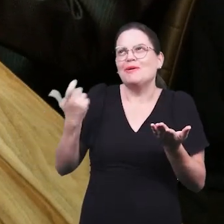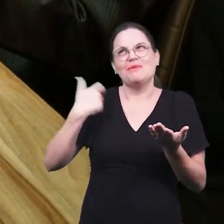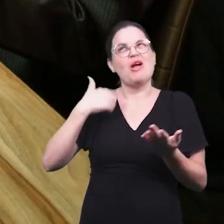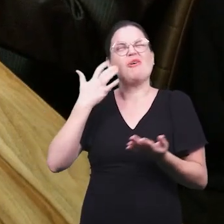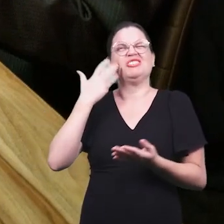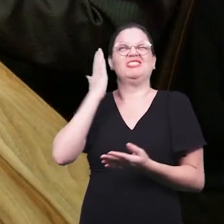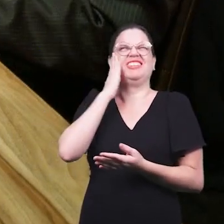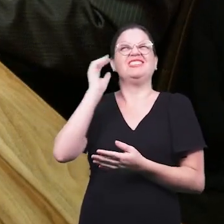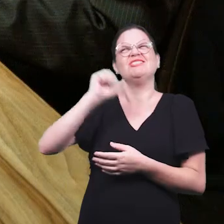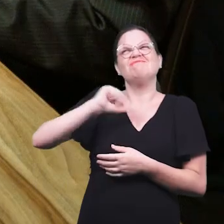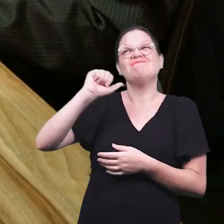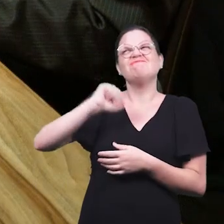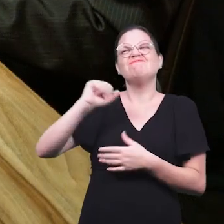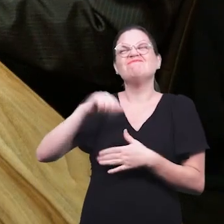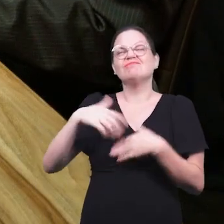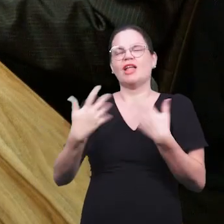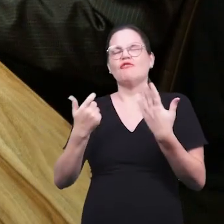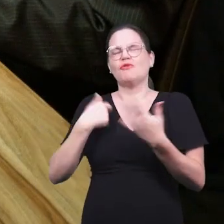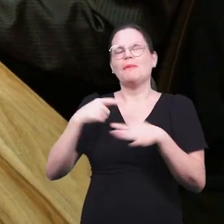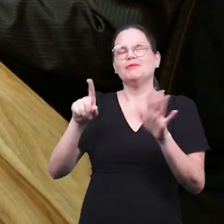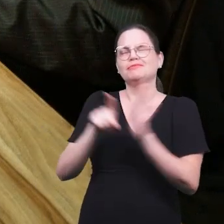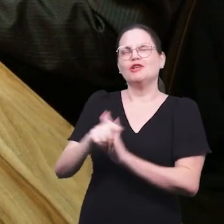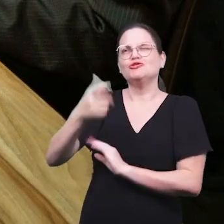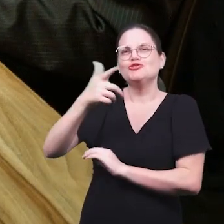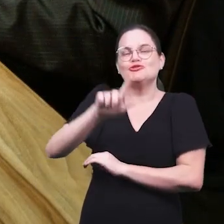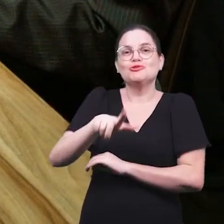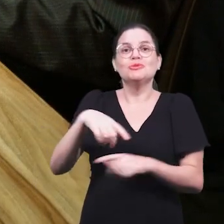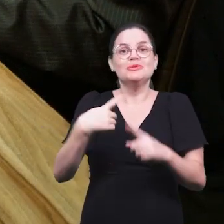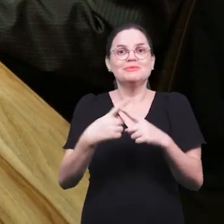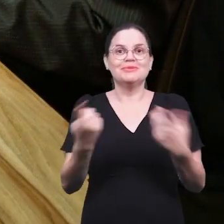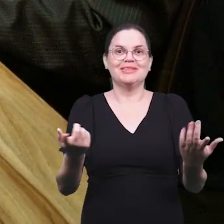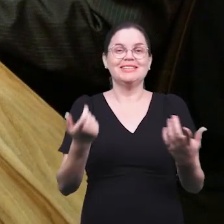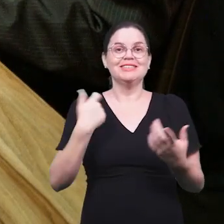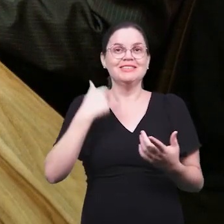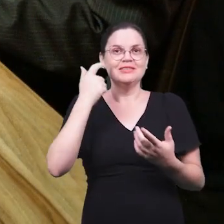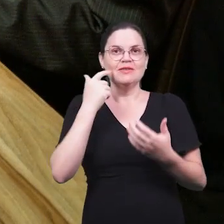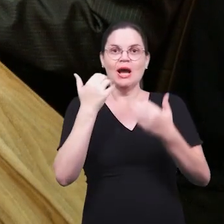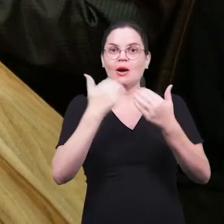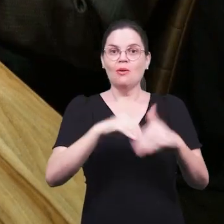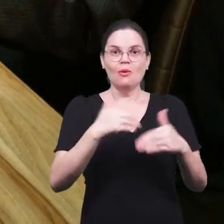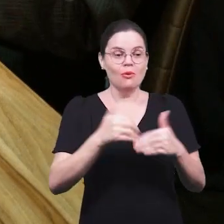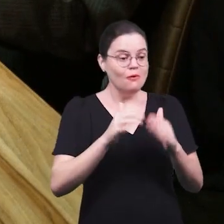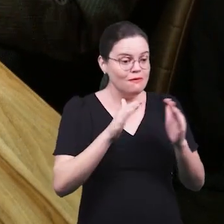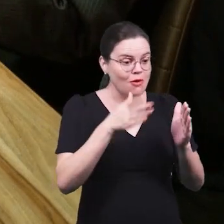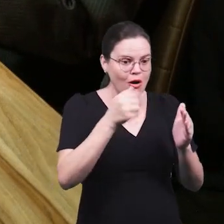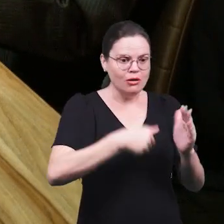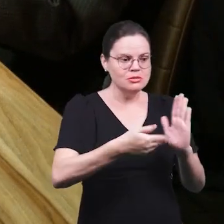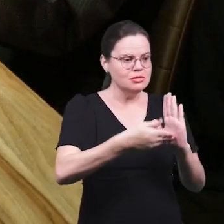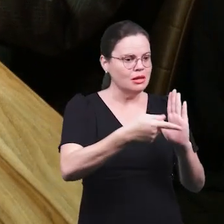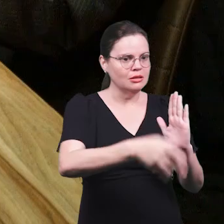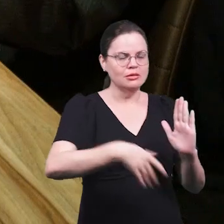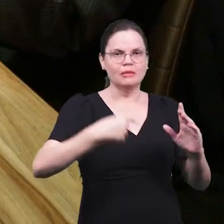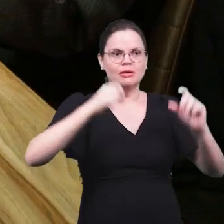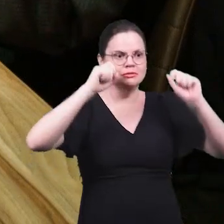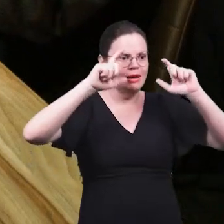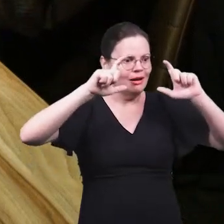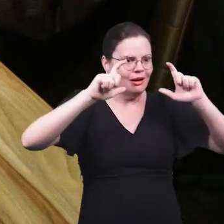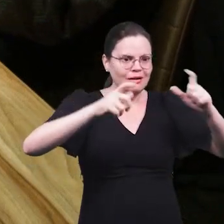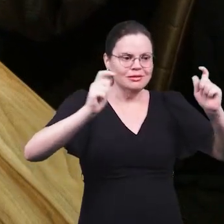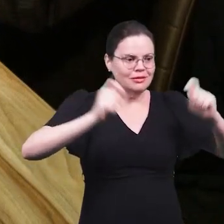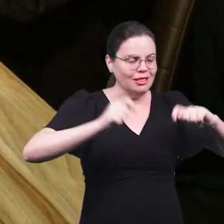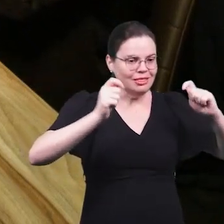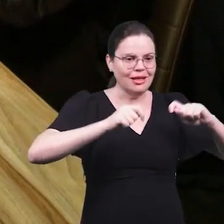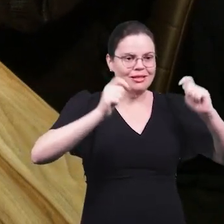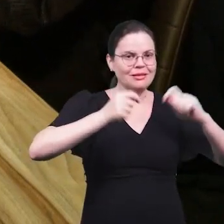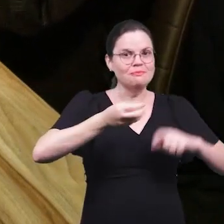um jeitinho, quem nunca? Senhor, calma aí, senhor, acho que eu não entendi bem. Afinal de contas, era a gente no mundo